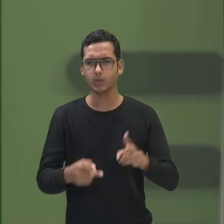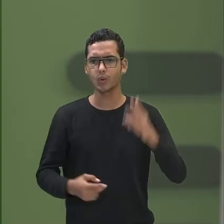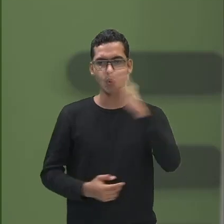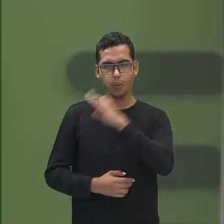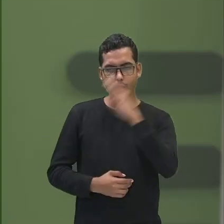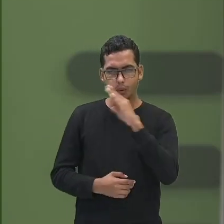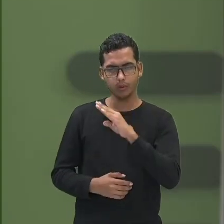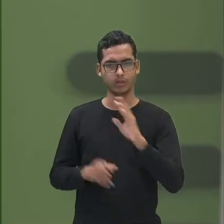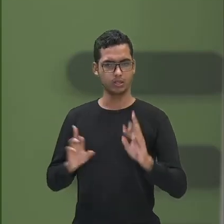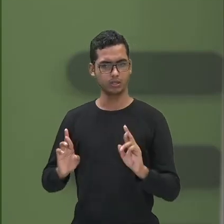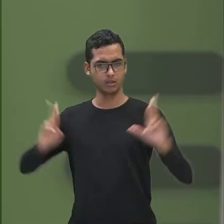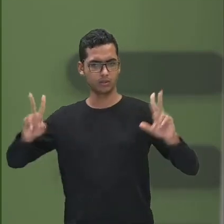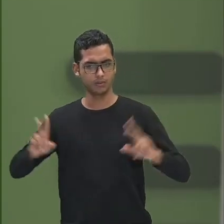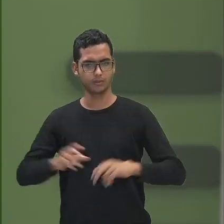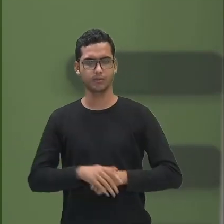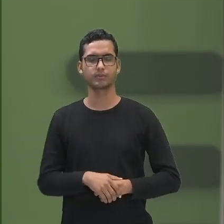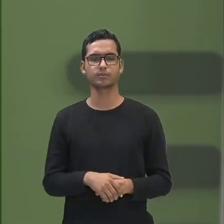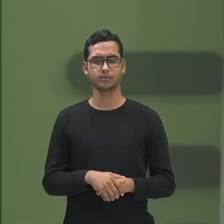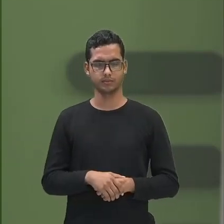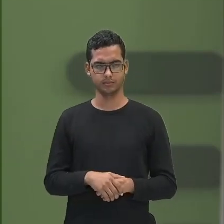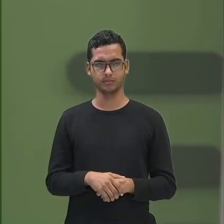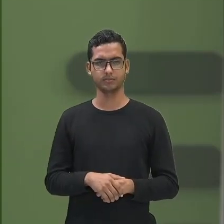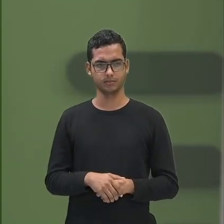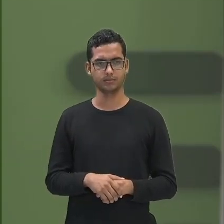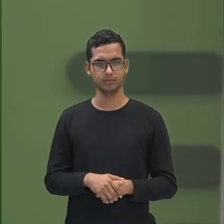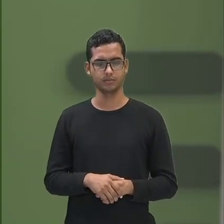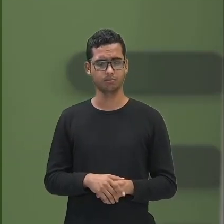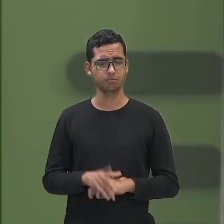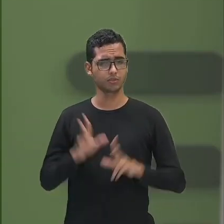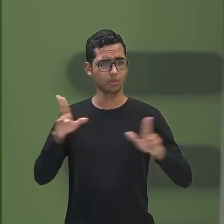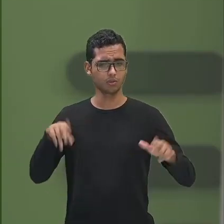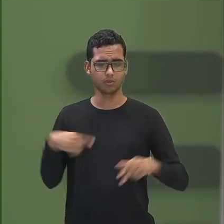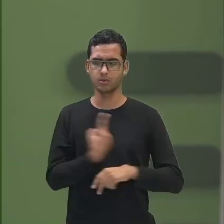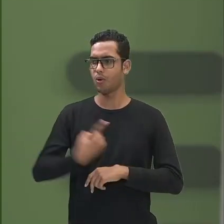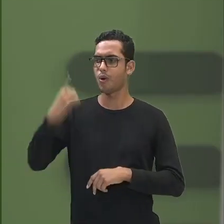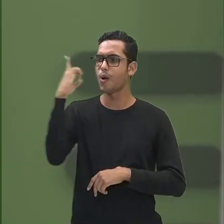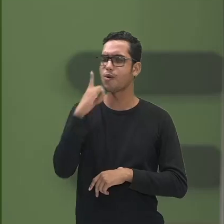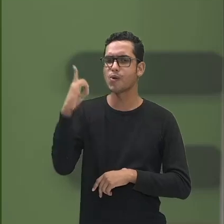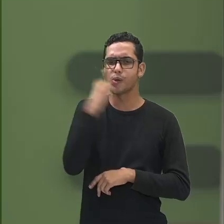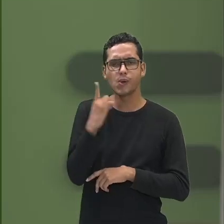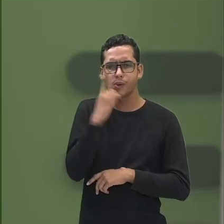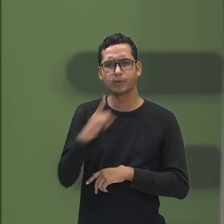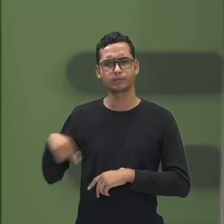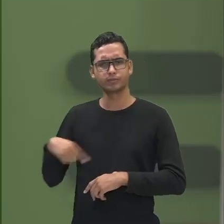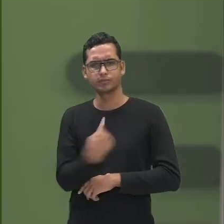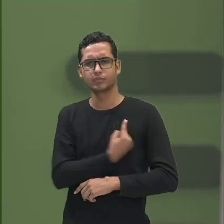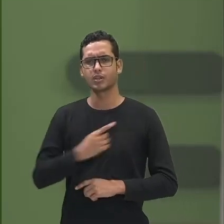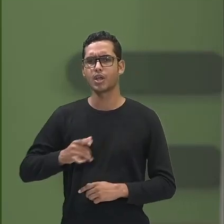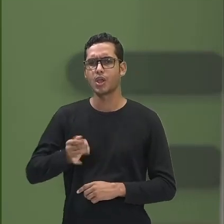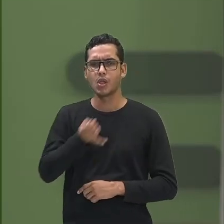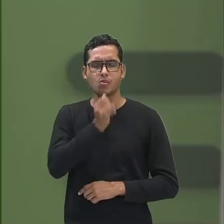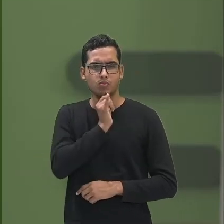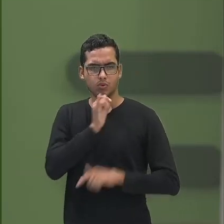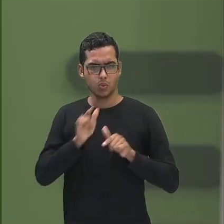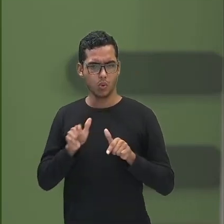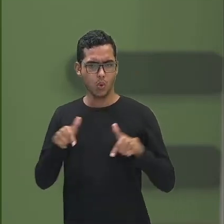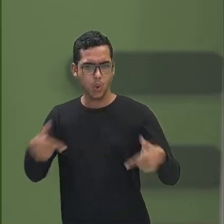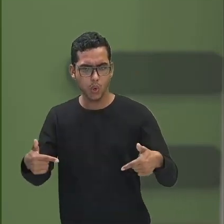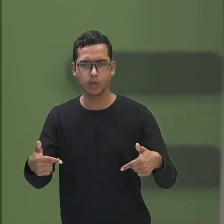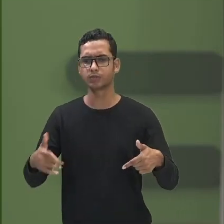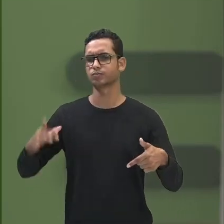velocidades diferentes. E isso ocorre na nossa rotina, né? A gente encontra muitas ações nas